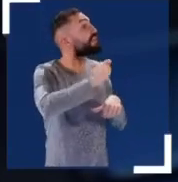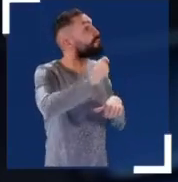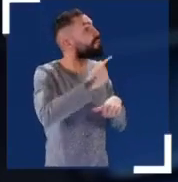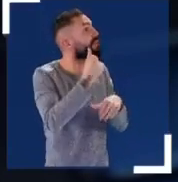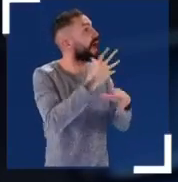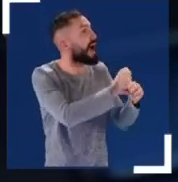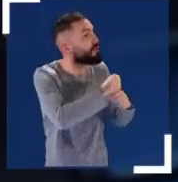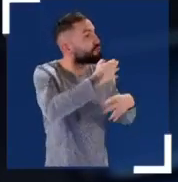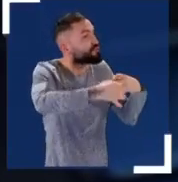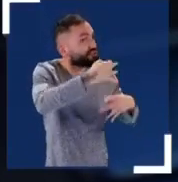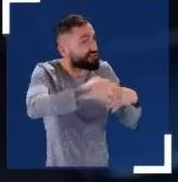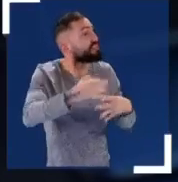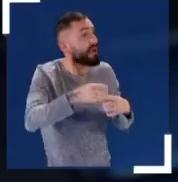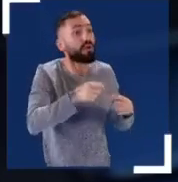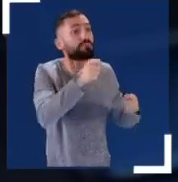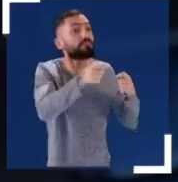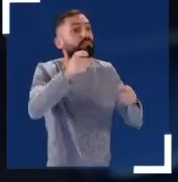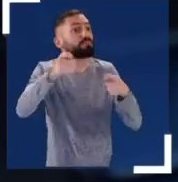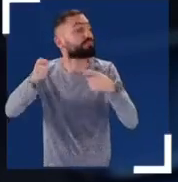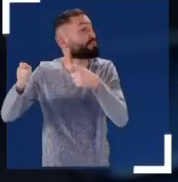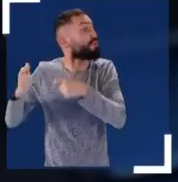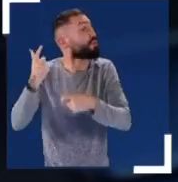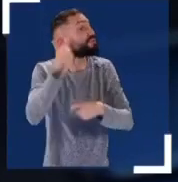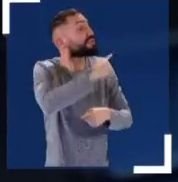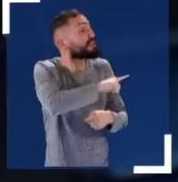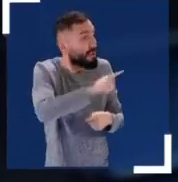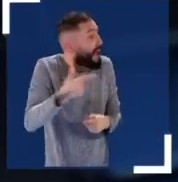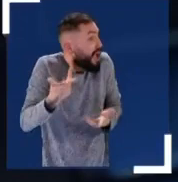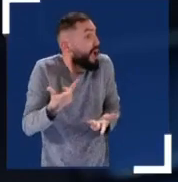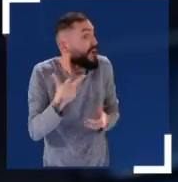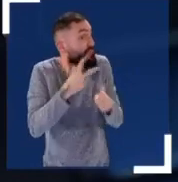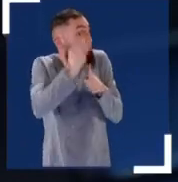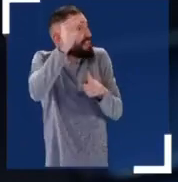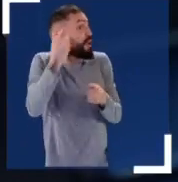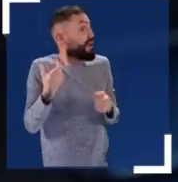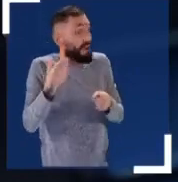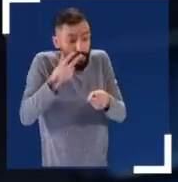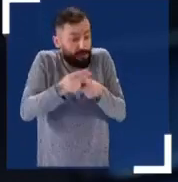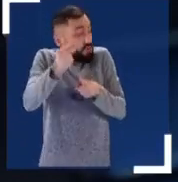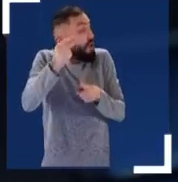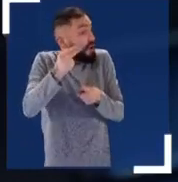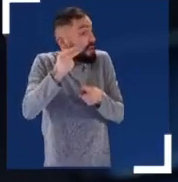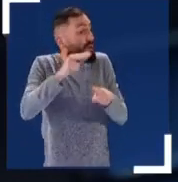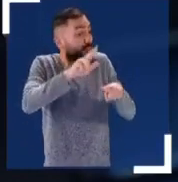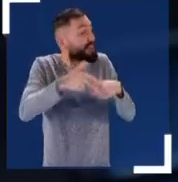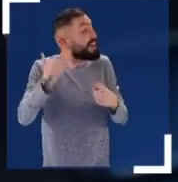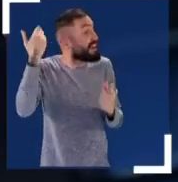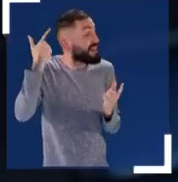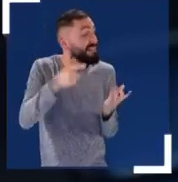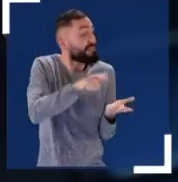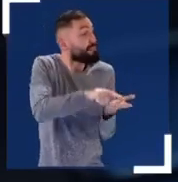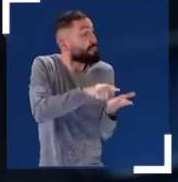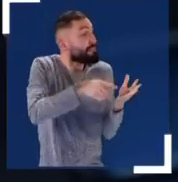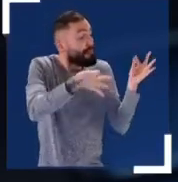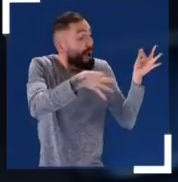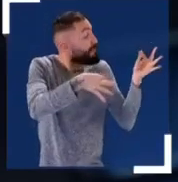metade dos precatórios de São Paulo. Foi uma grande conquista, não é? Uma grande conquista. Quer dizer, tirar essas coisas do papel é para quem é especialista. Eu